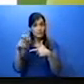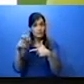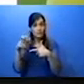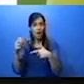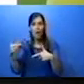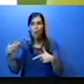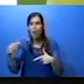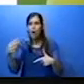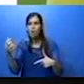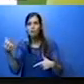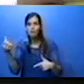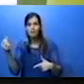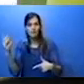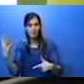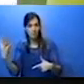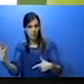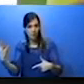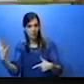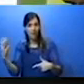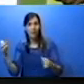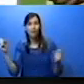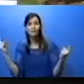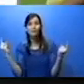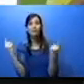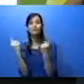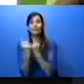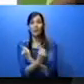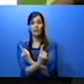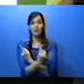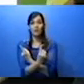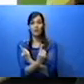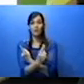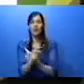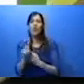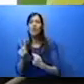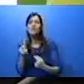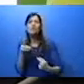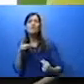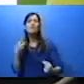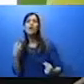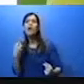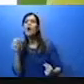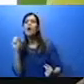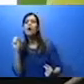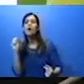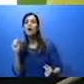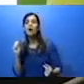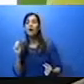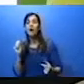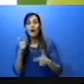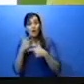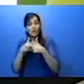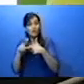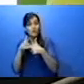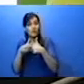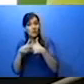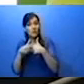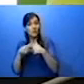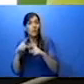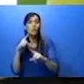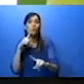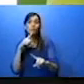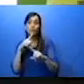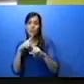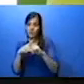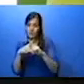64, ok? Bom, o inverso da divisão é a